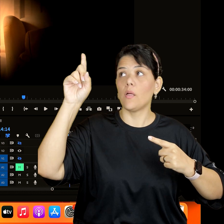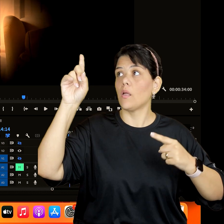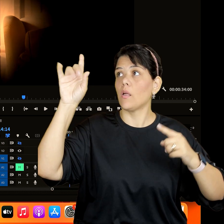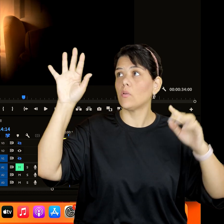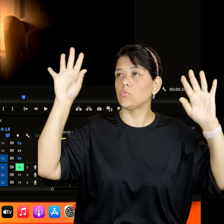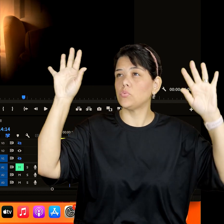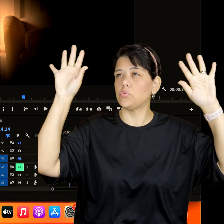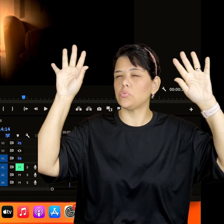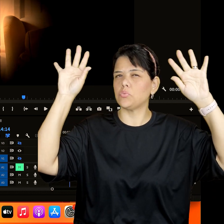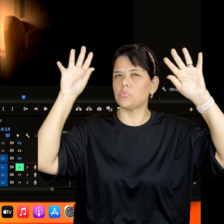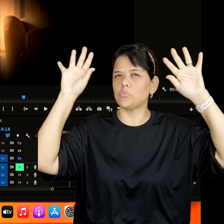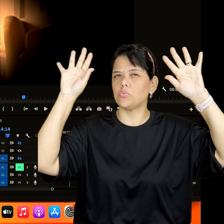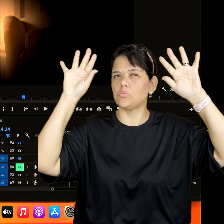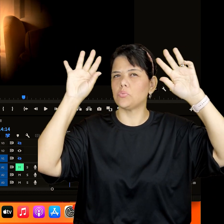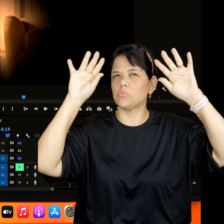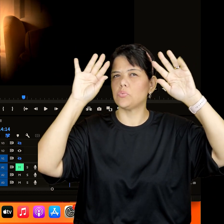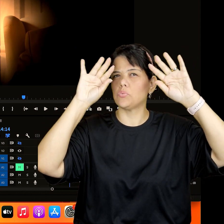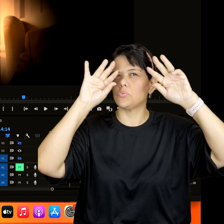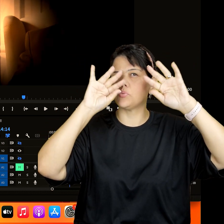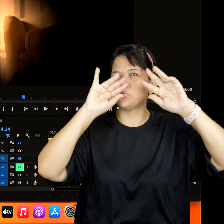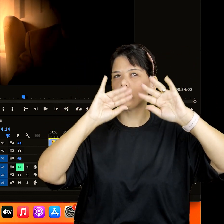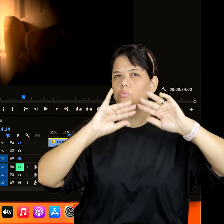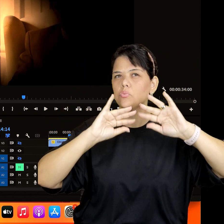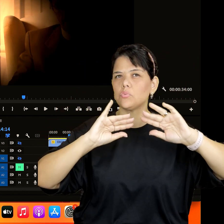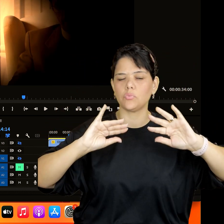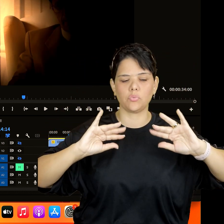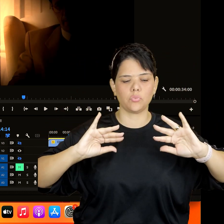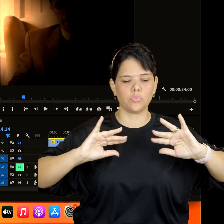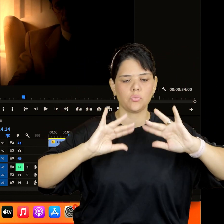Vai. Você pode expandir também.